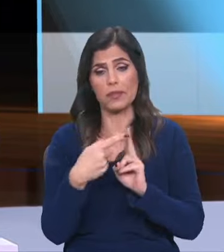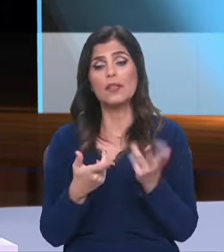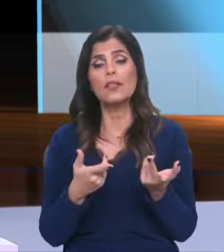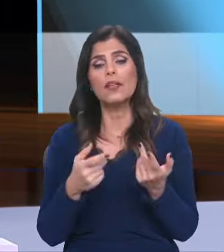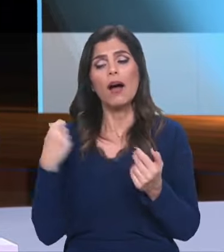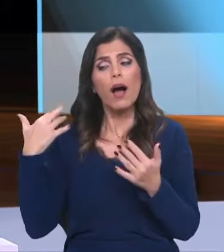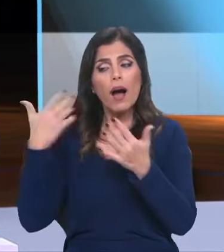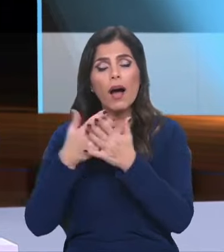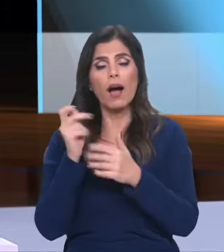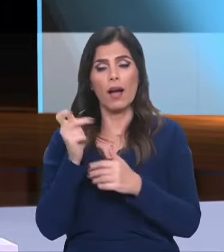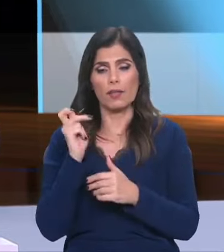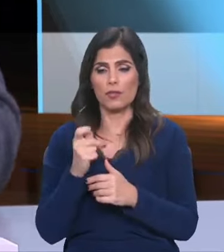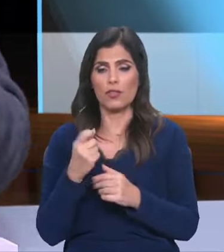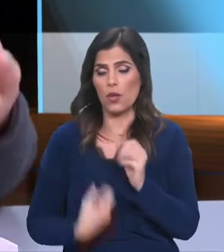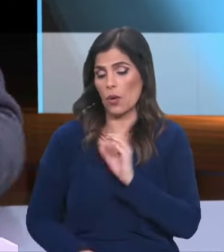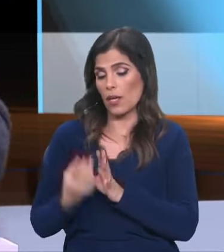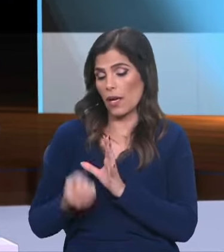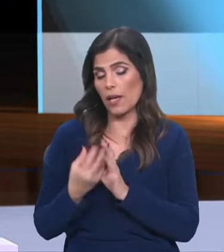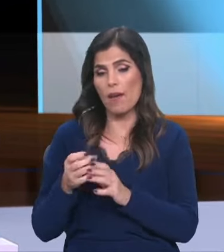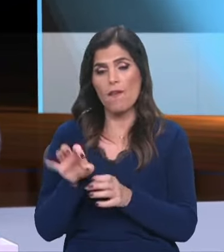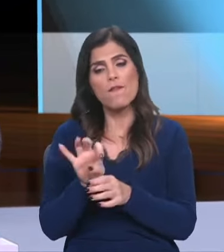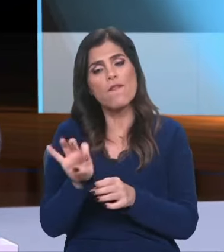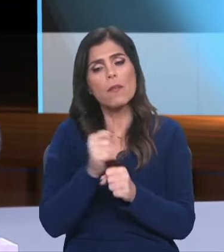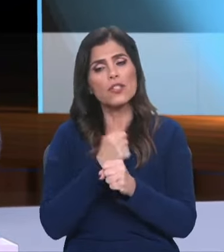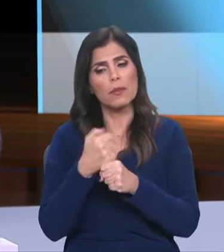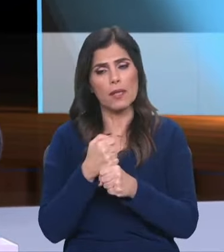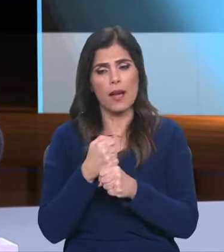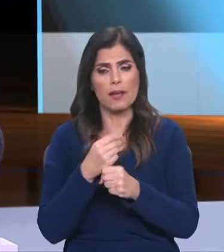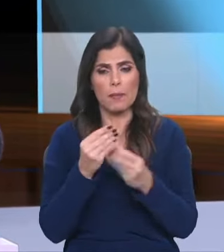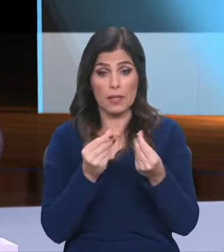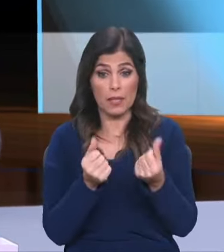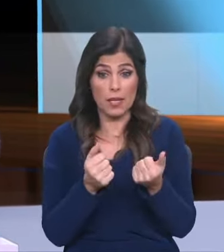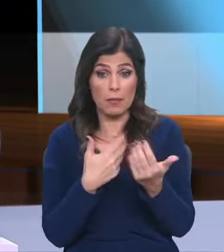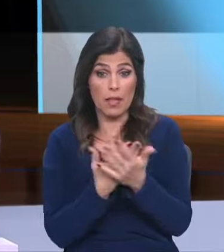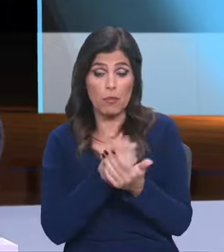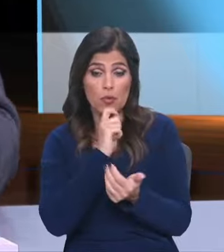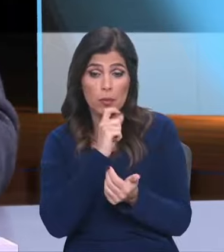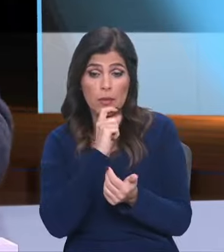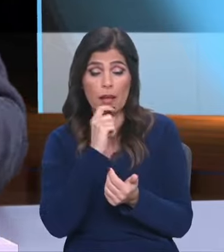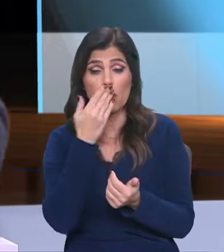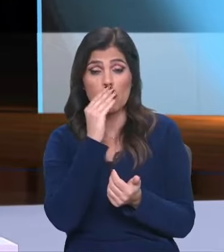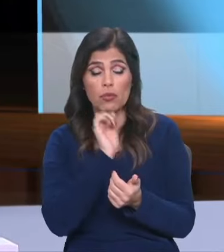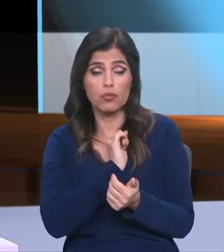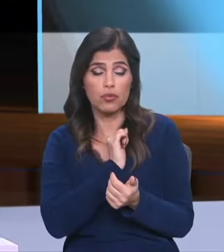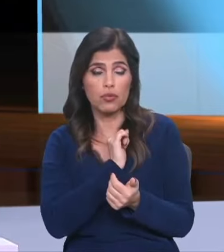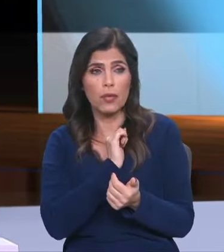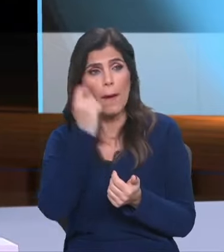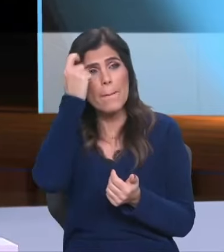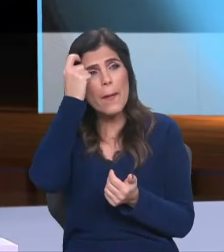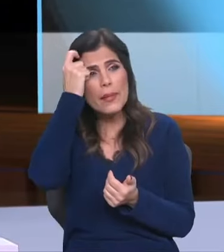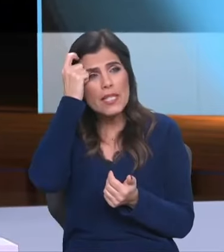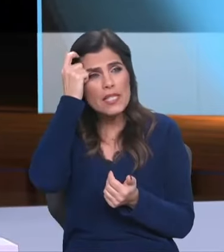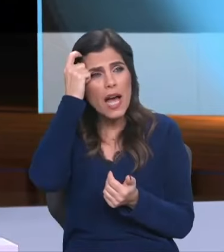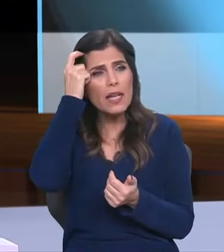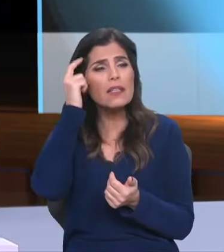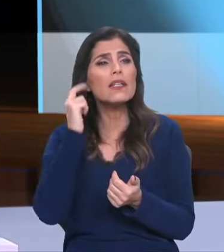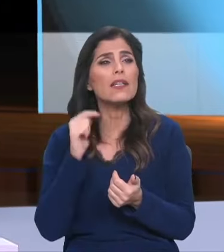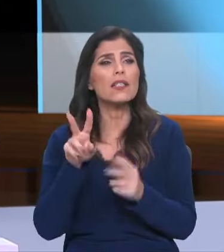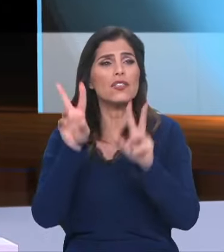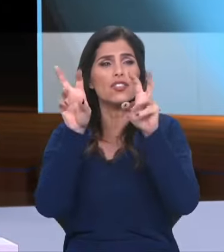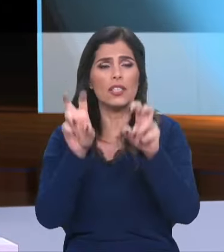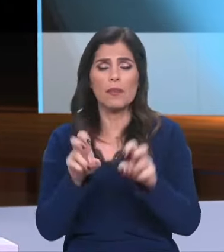de criar materiais, instrumentos de trabalho, para propor aos meus alunos para refletir nestas temáticas tão